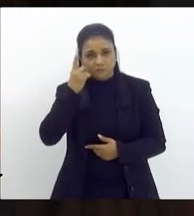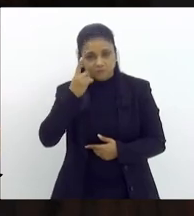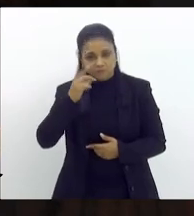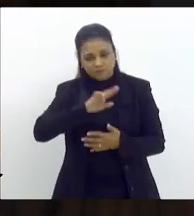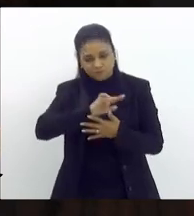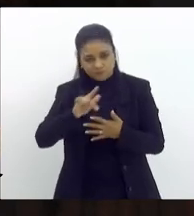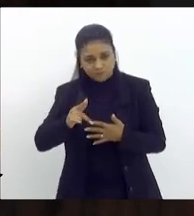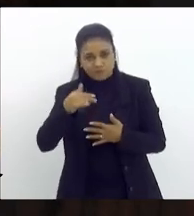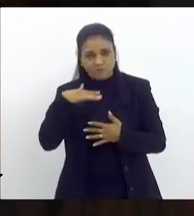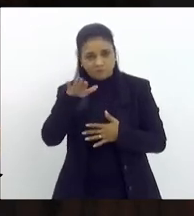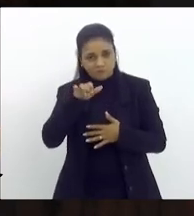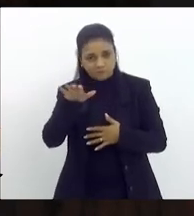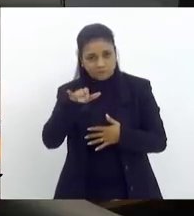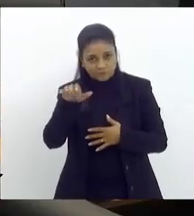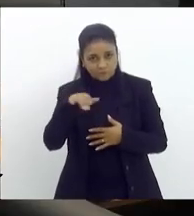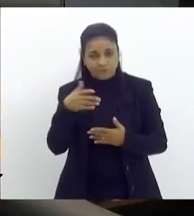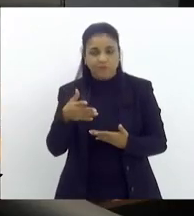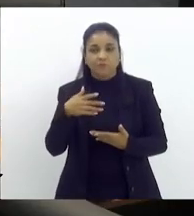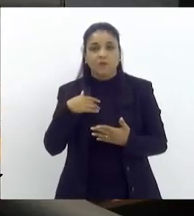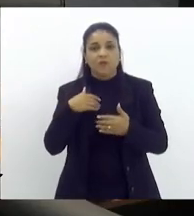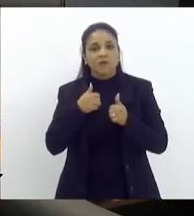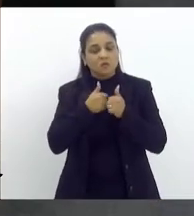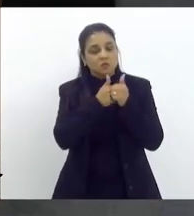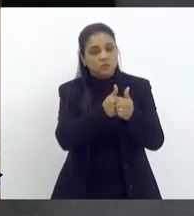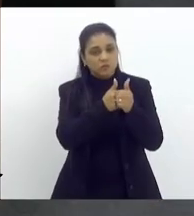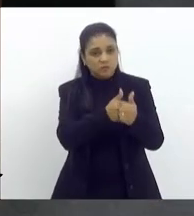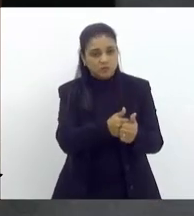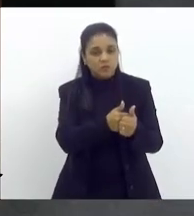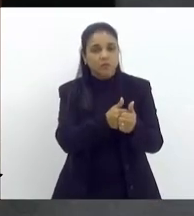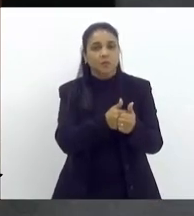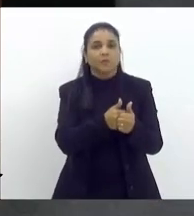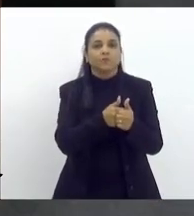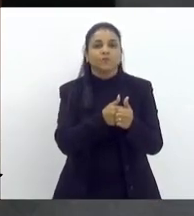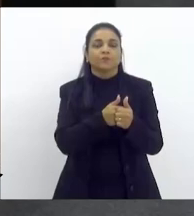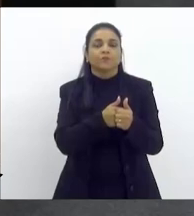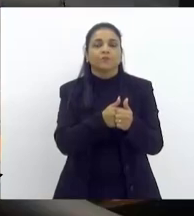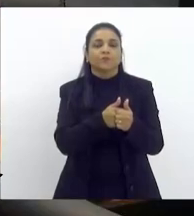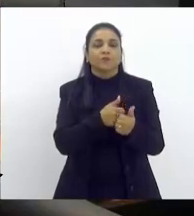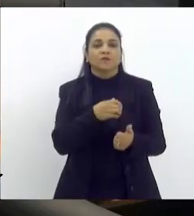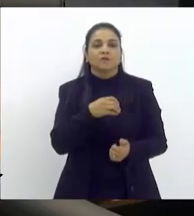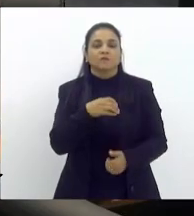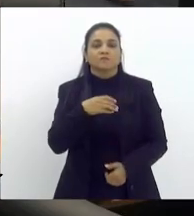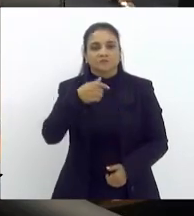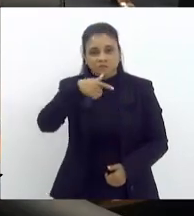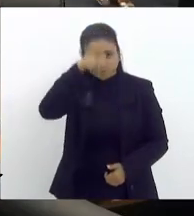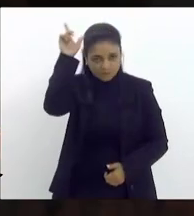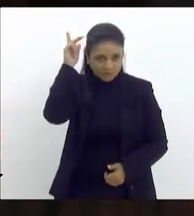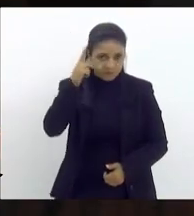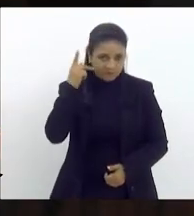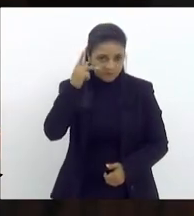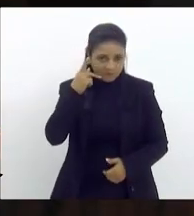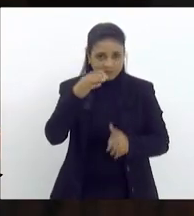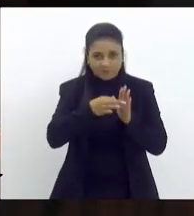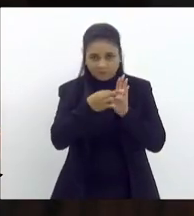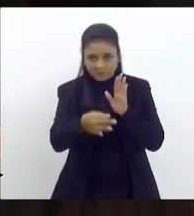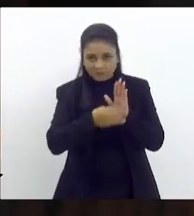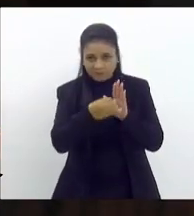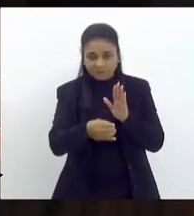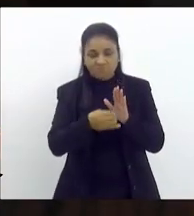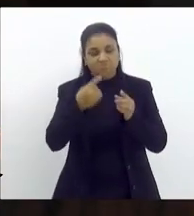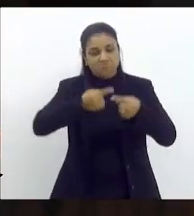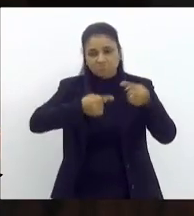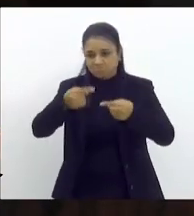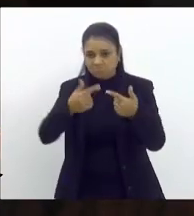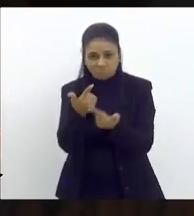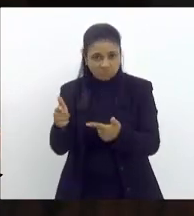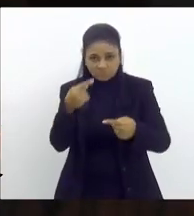senhora Presidente sigo parecer do deputado Luiz Paulo com os pareceres emitidos em discussão não havendo o que